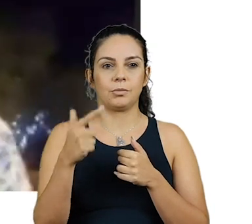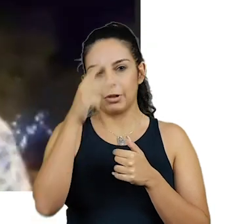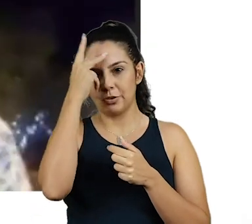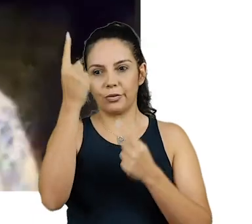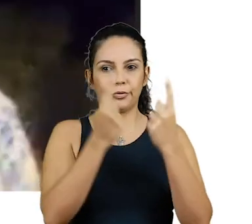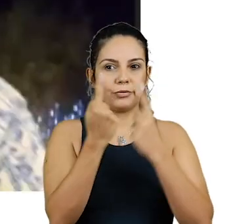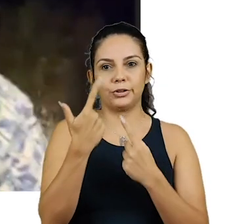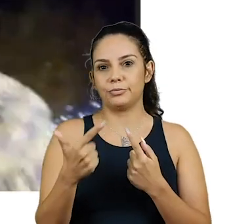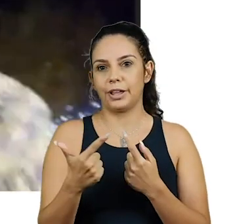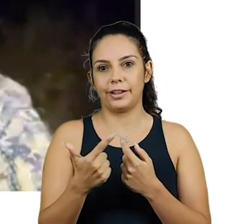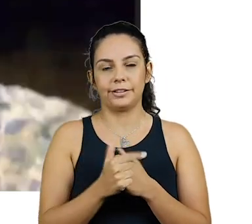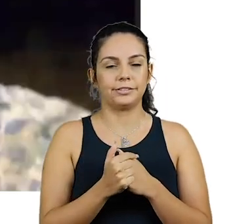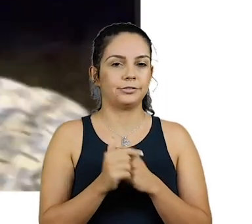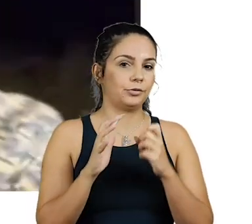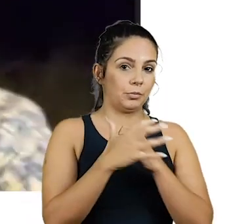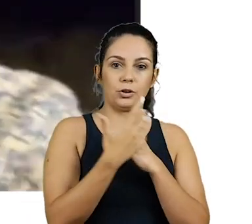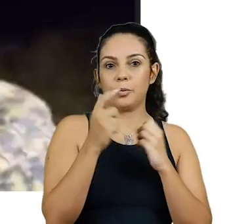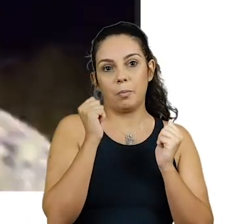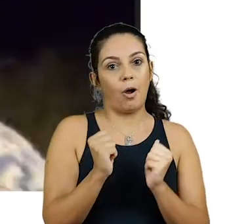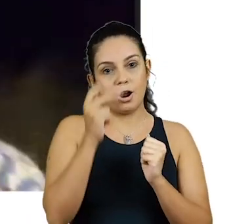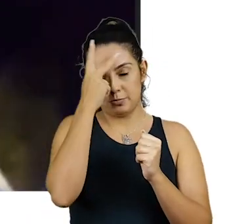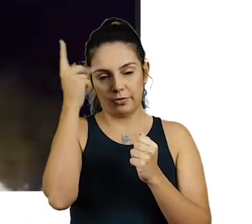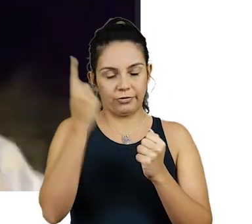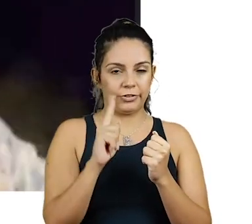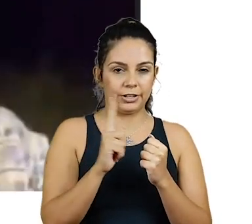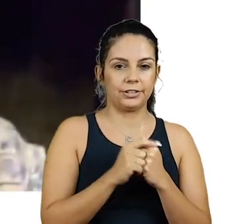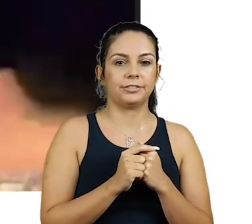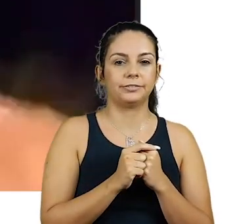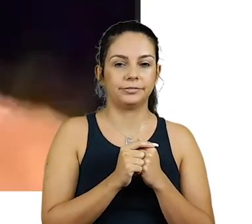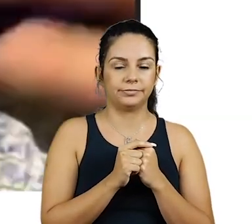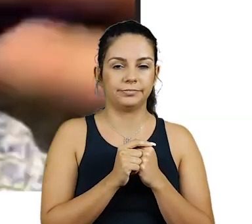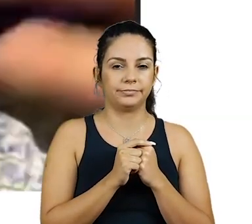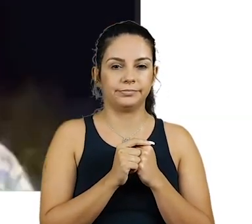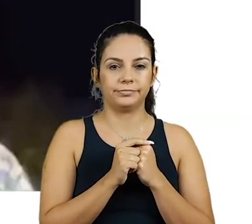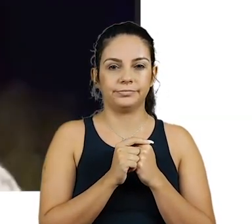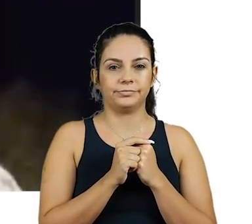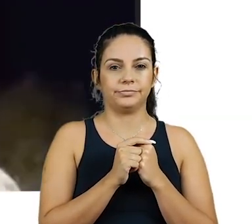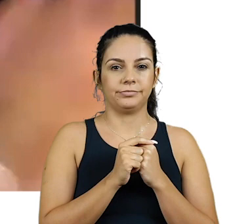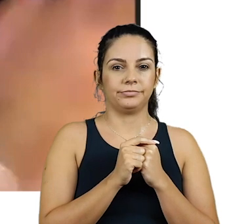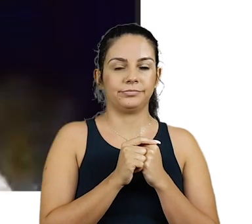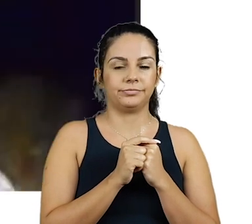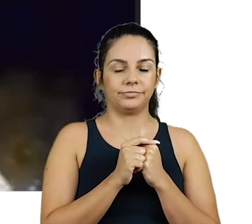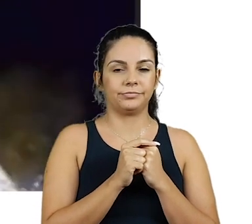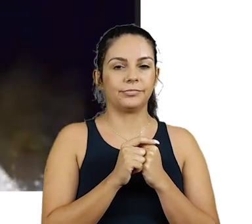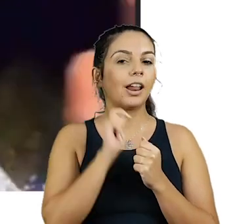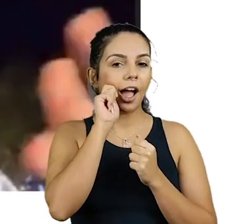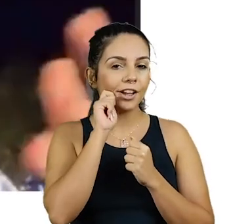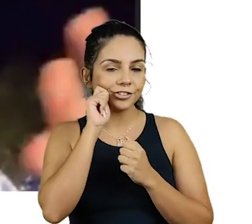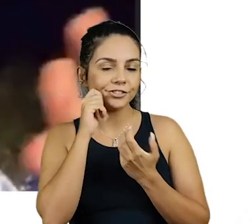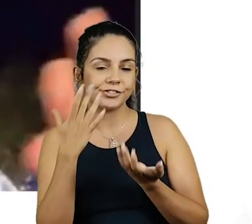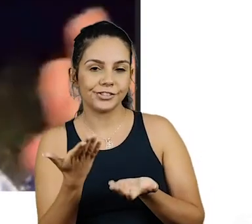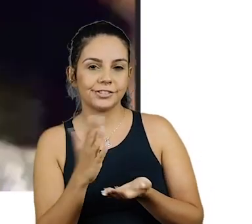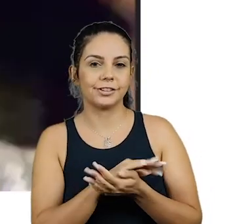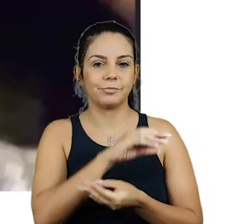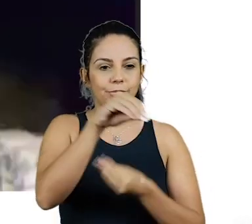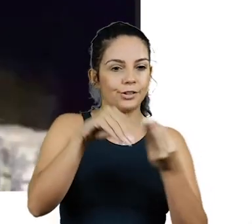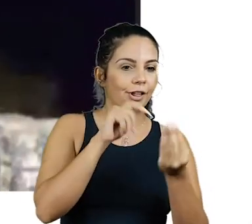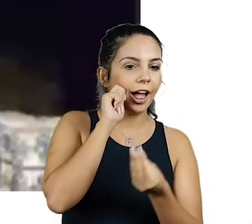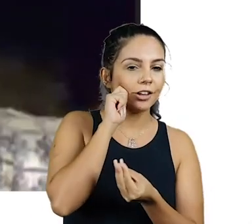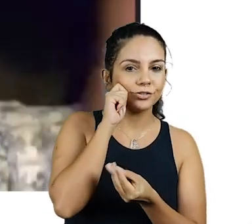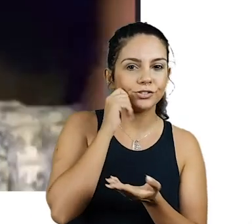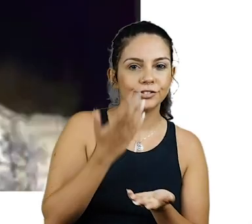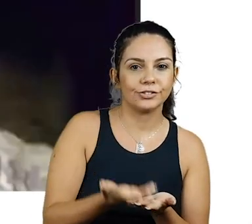auditório? Não, na pandemia não. Então, como é que você bota, né? Qual a logística? Você quer botar um artista, sei lá, misturar um